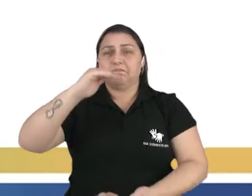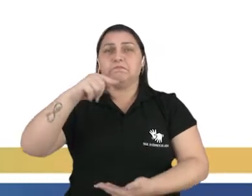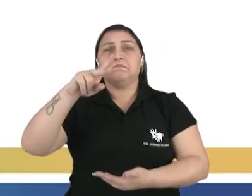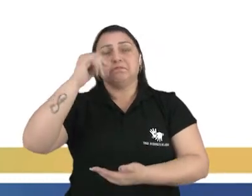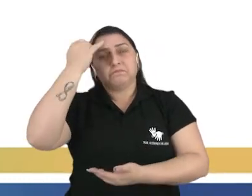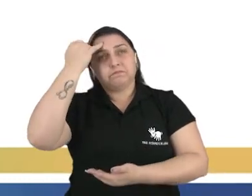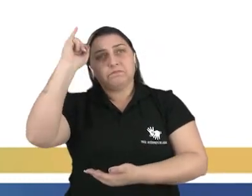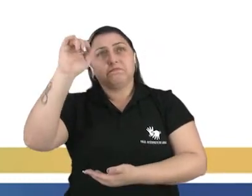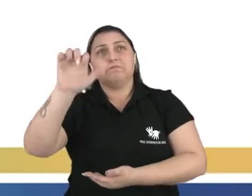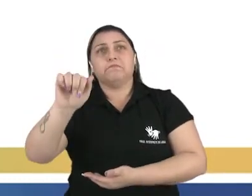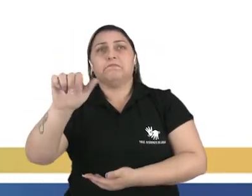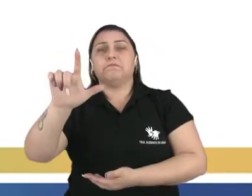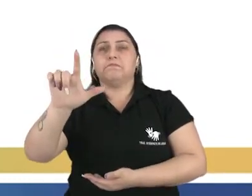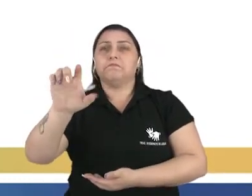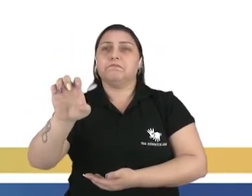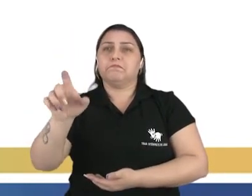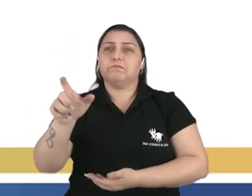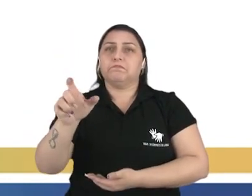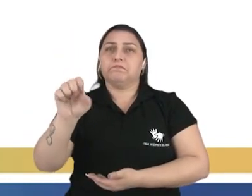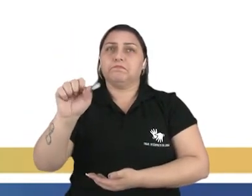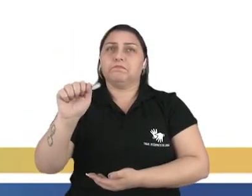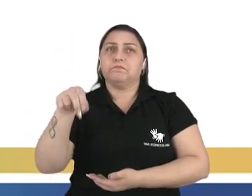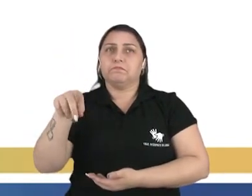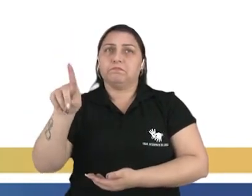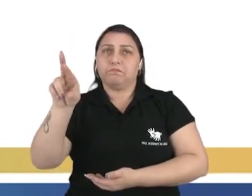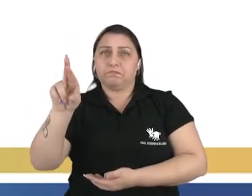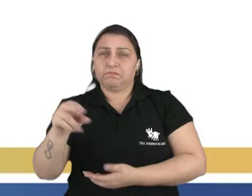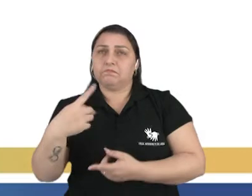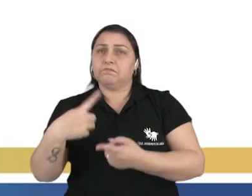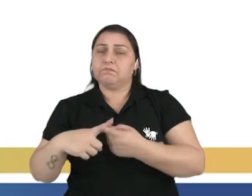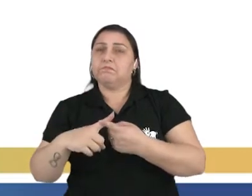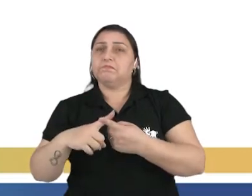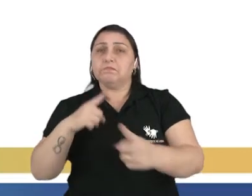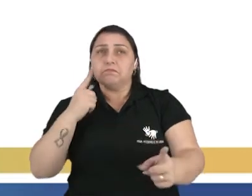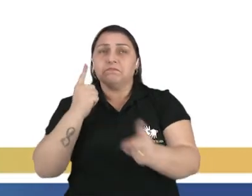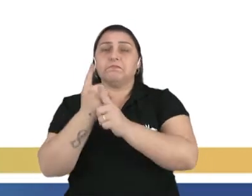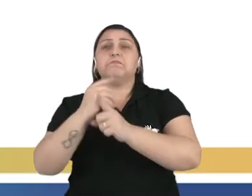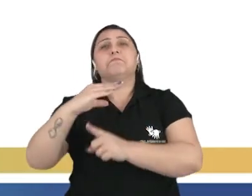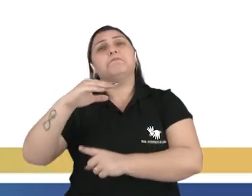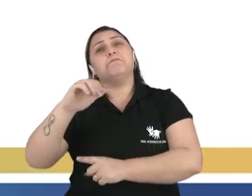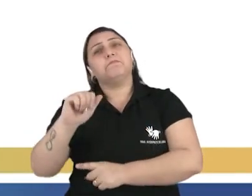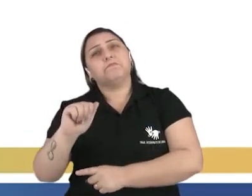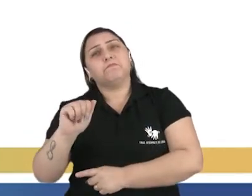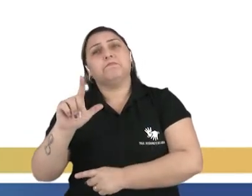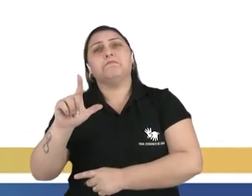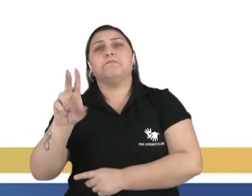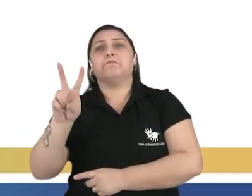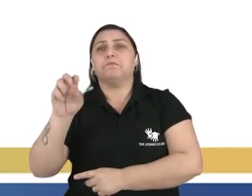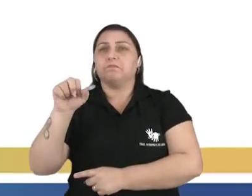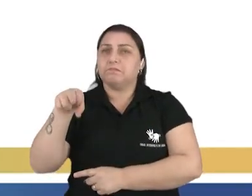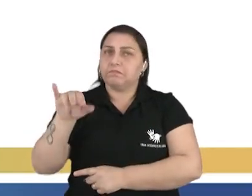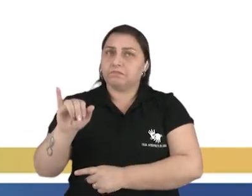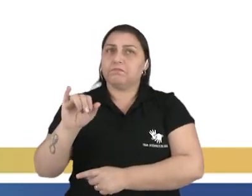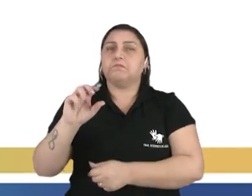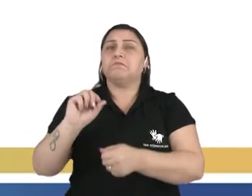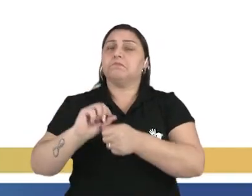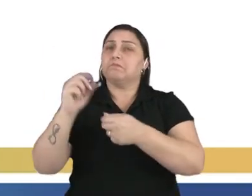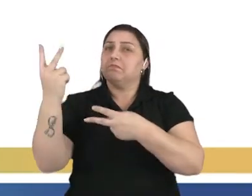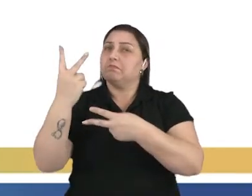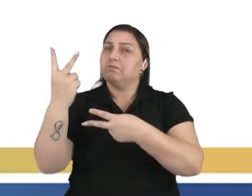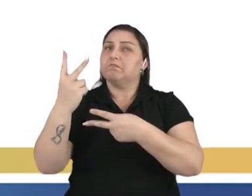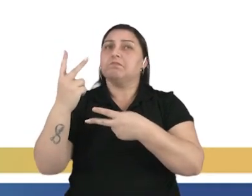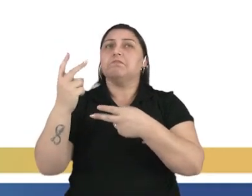pilha foi Alessandro Volta. Essa pilha aí, por causa da descoberta de Galvani, né? Então ele pegou o cobre e o zinco, né,